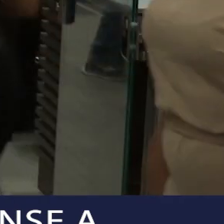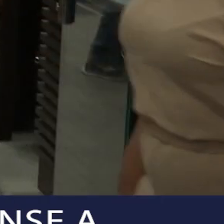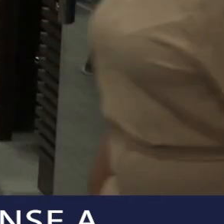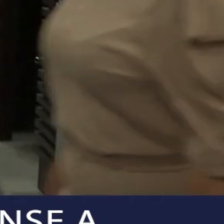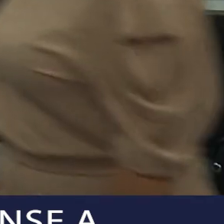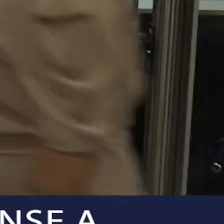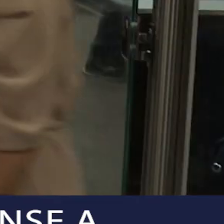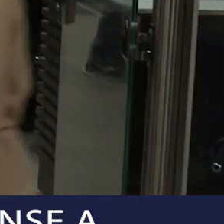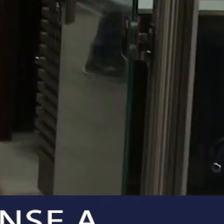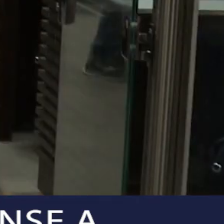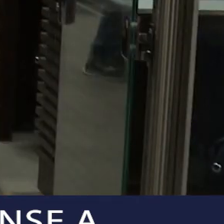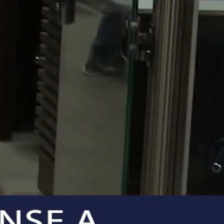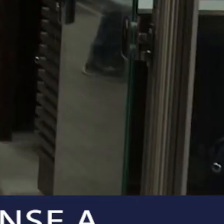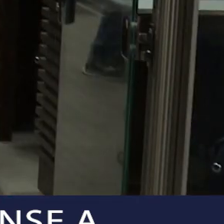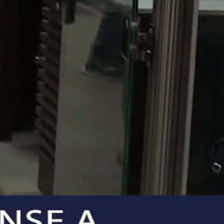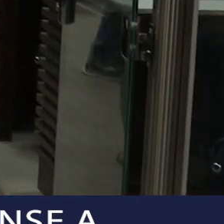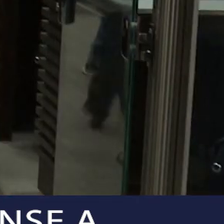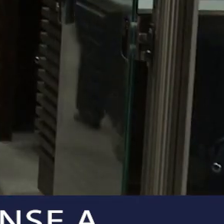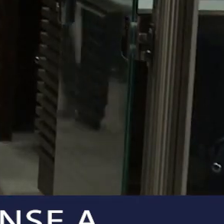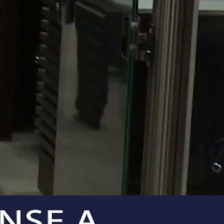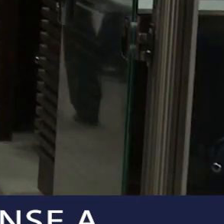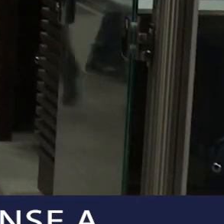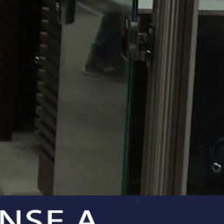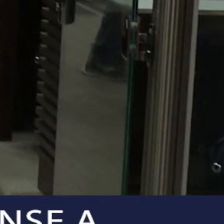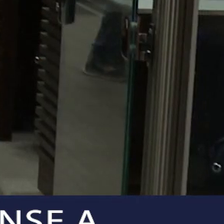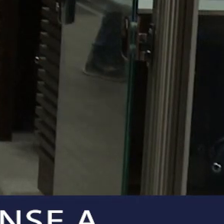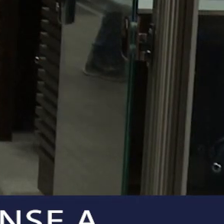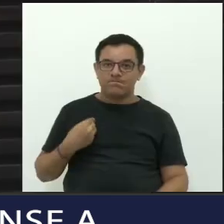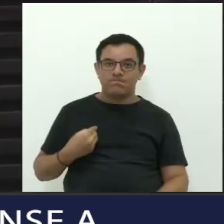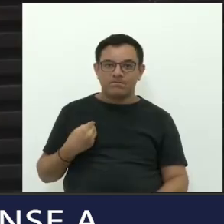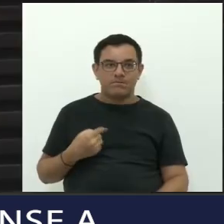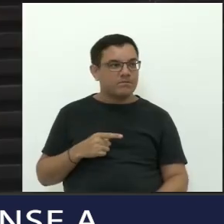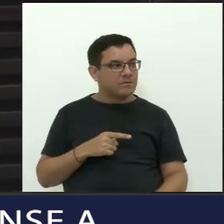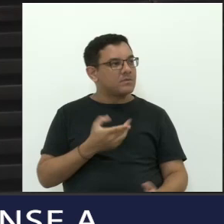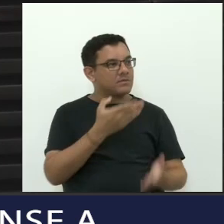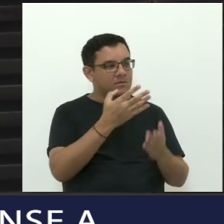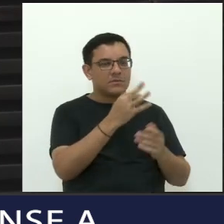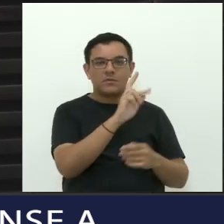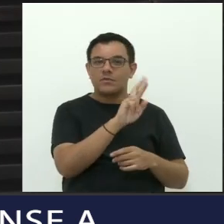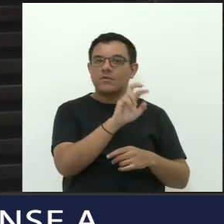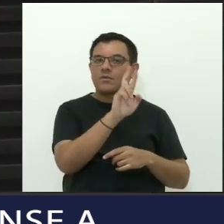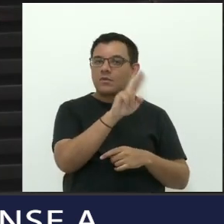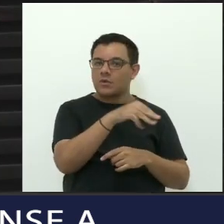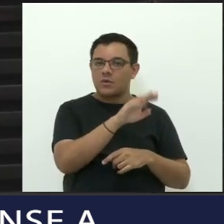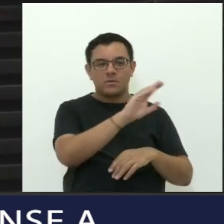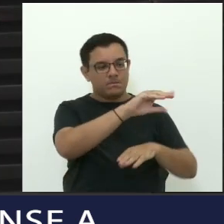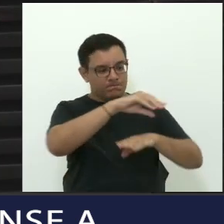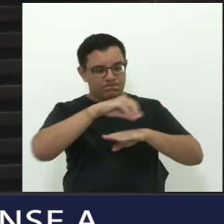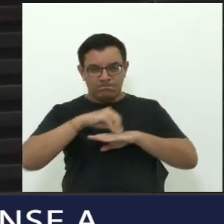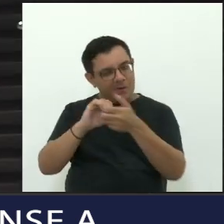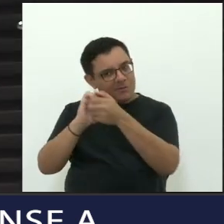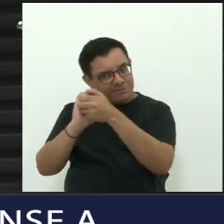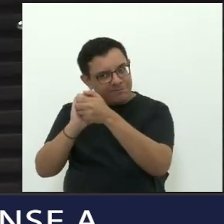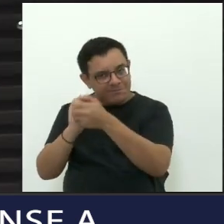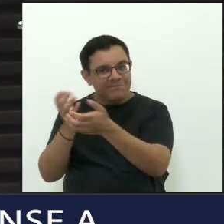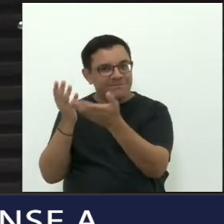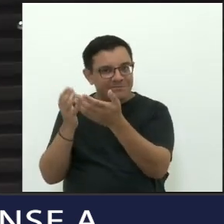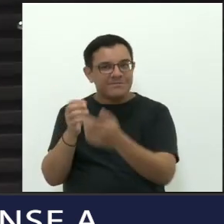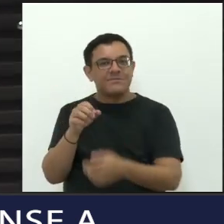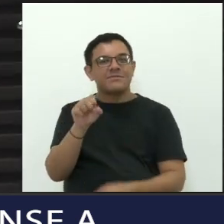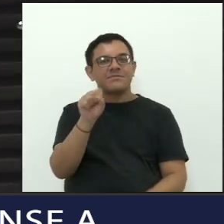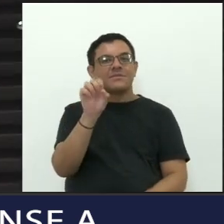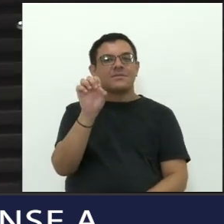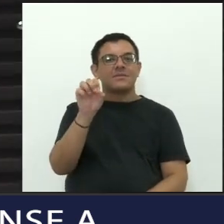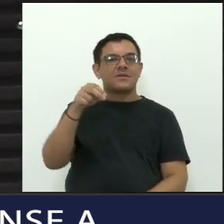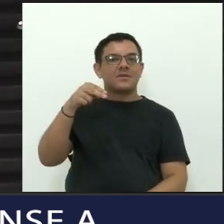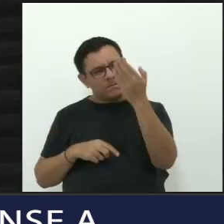é uma função extremamente importante na nossa cidade. A sessão solene de entrega ao título também contou com a